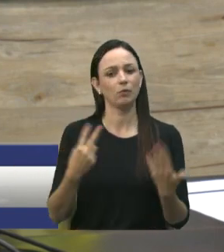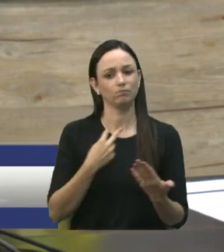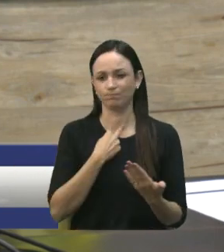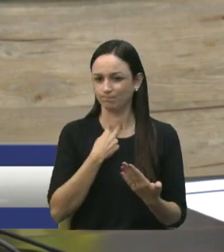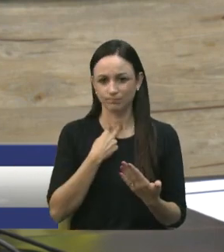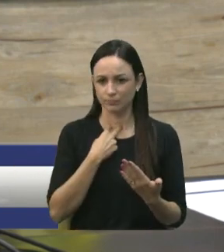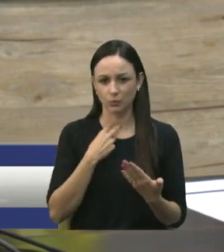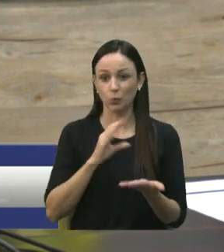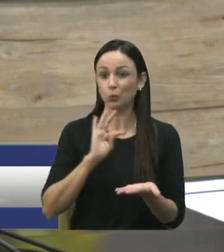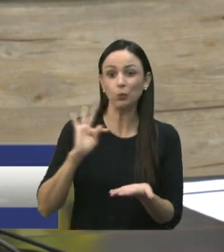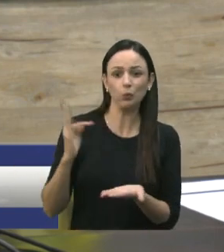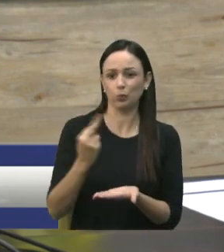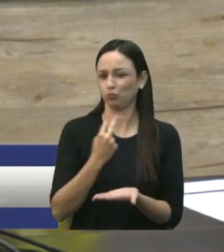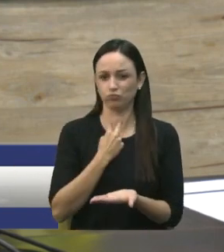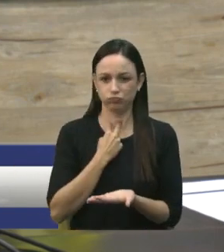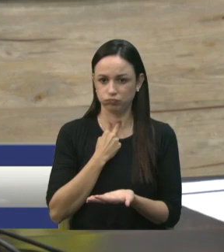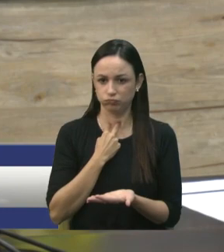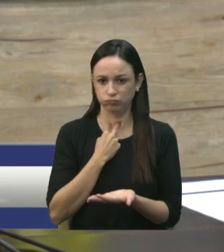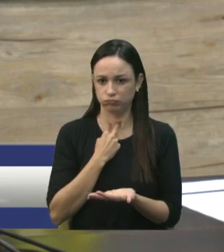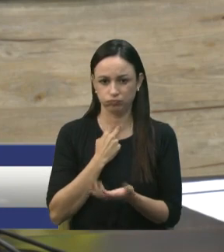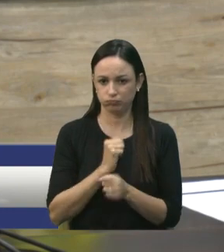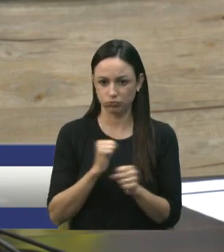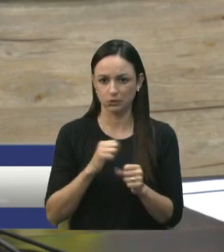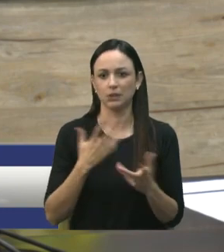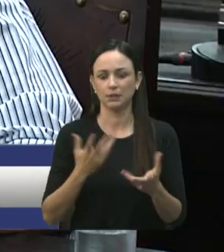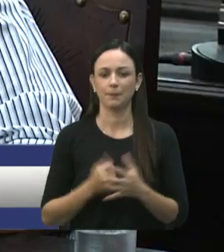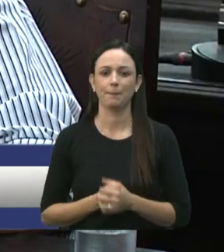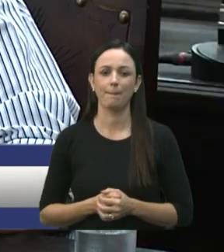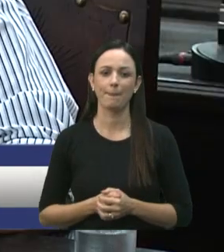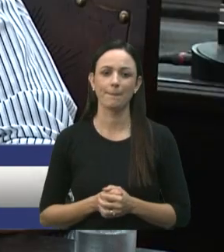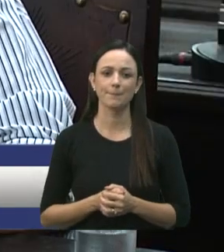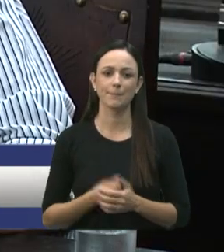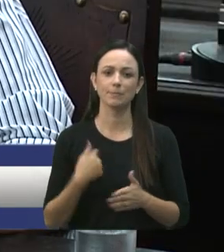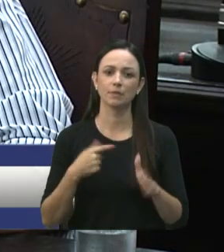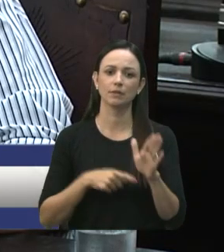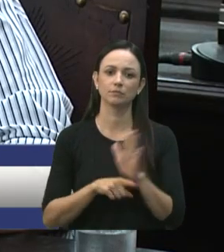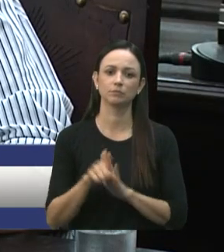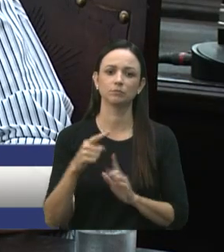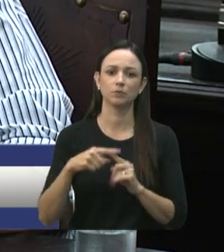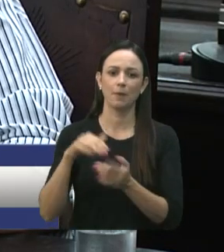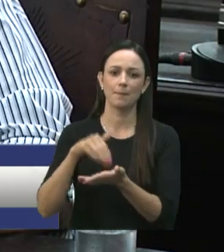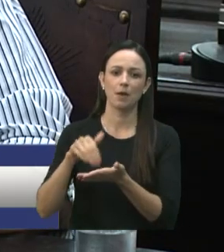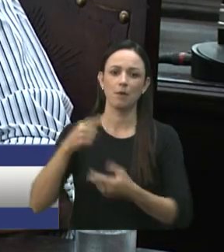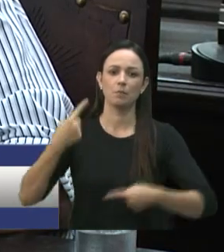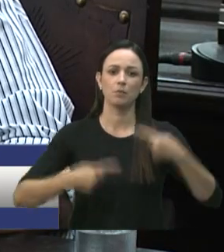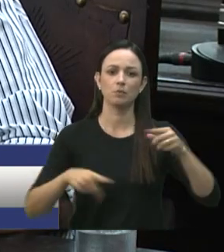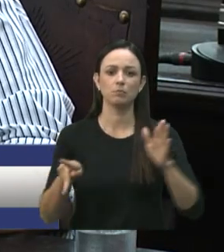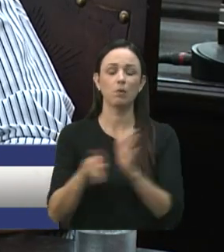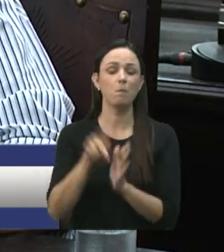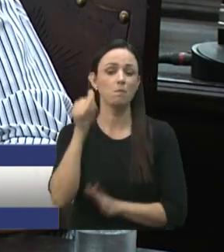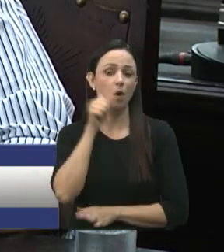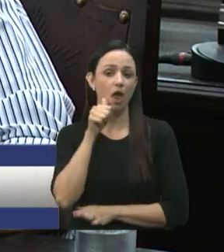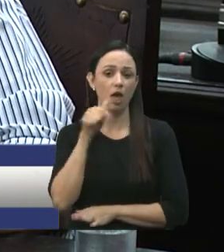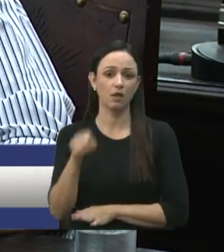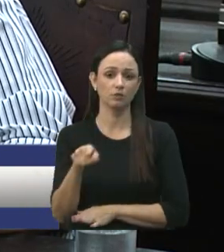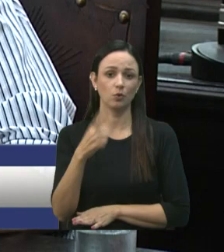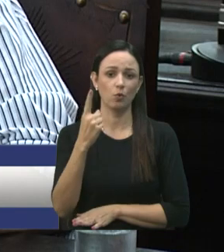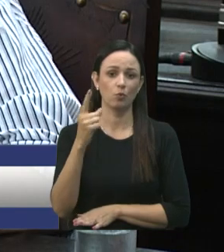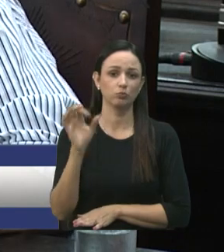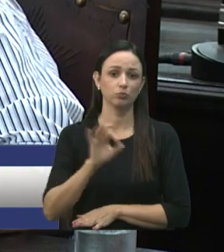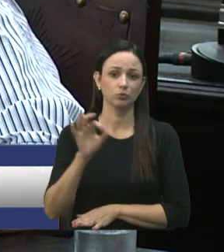esse recurso disponível. Tá? Sim, eu questiono porque a gente pega a Secretaria de Políticas Públicas para Mulheres, por exemplo,